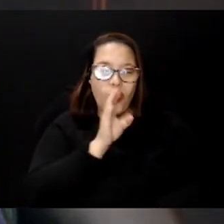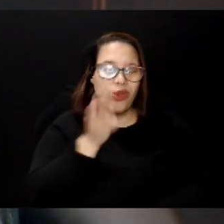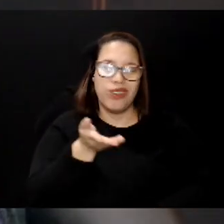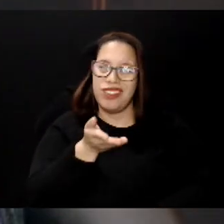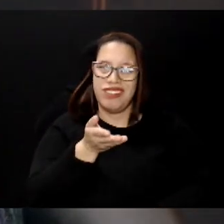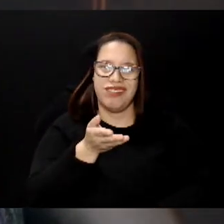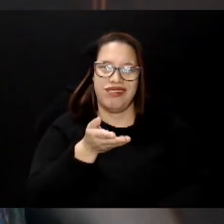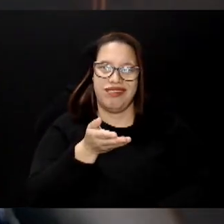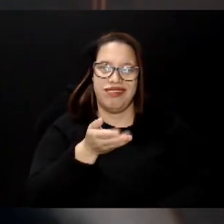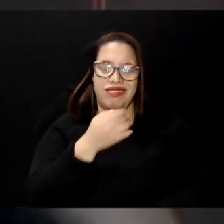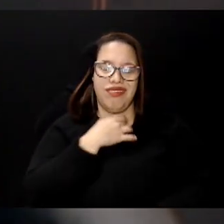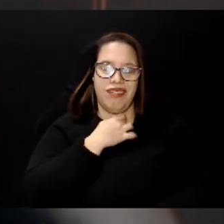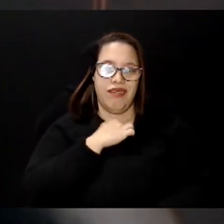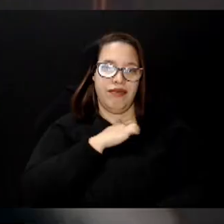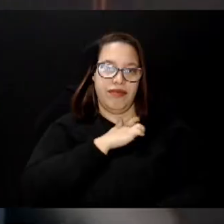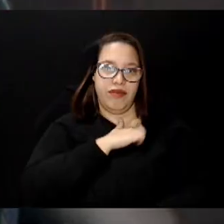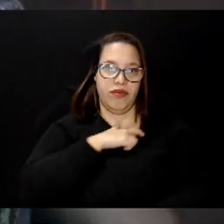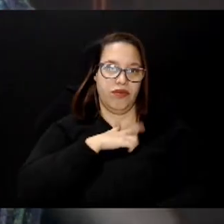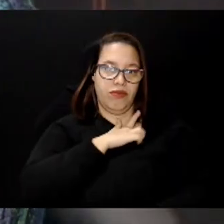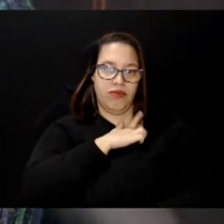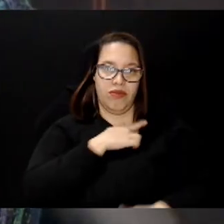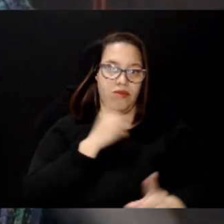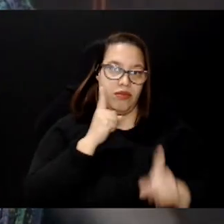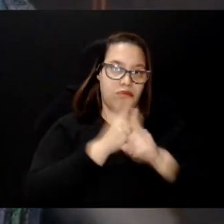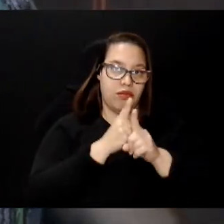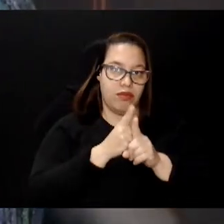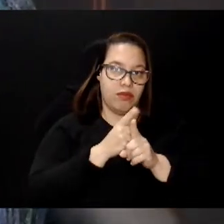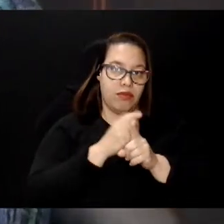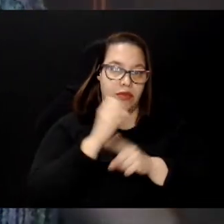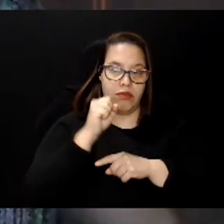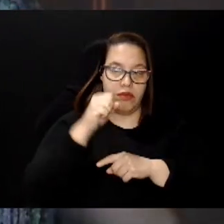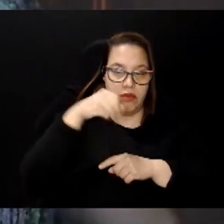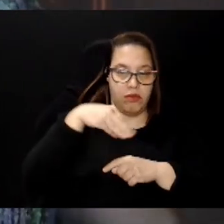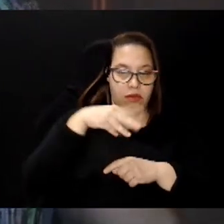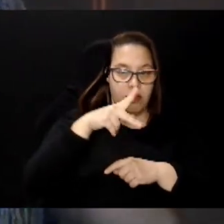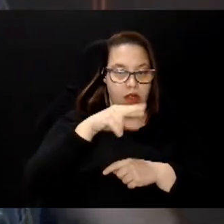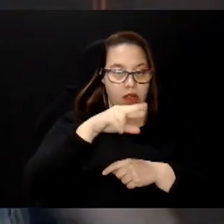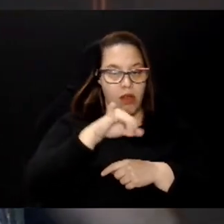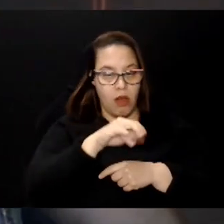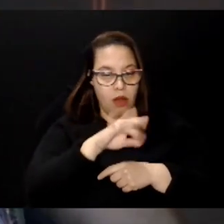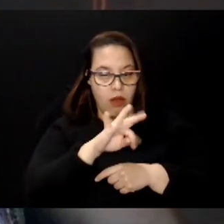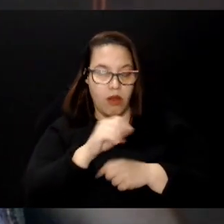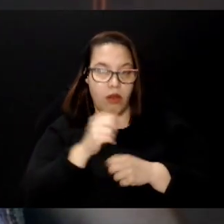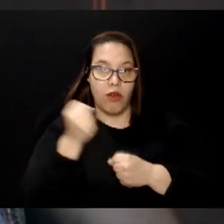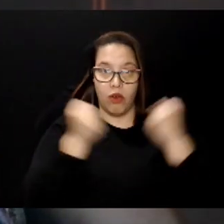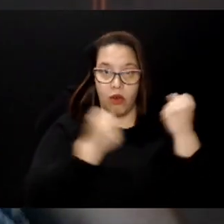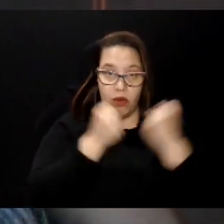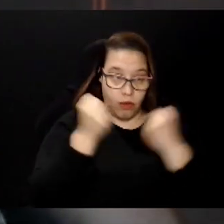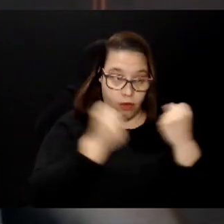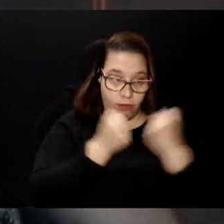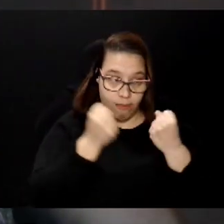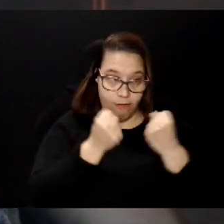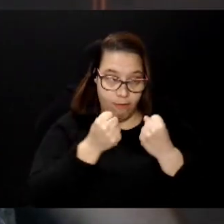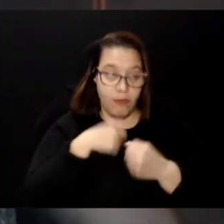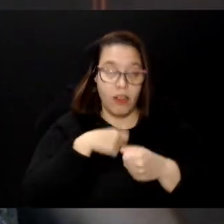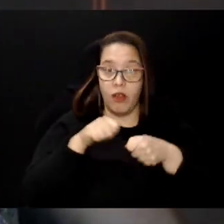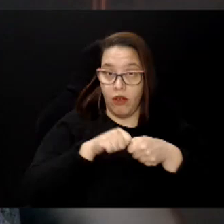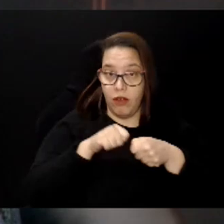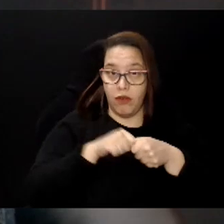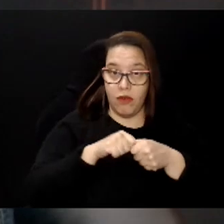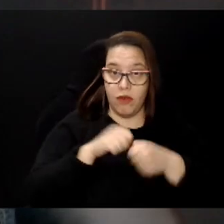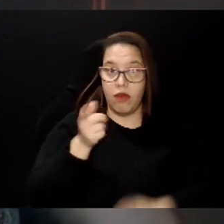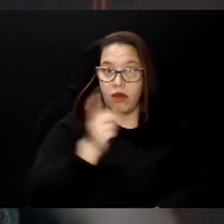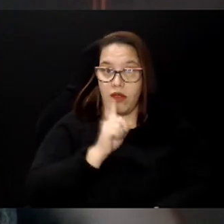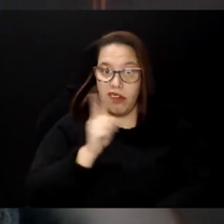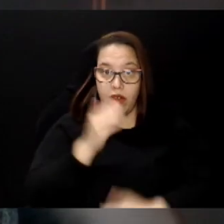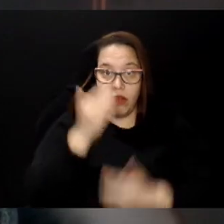encontra? Ela encontra um copilot que conversa com você enquanto você está dirigindo. Eu faço isso, mas não para terapia.